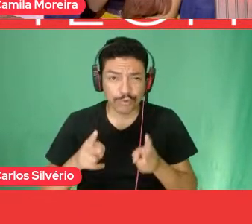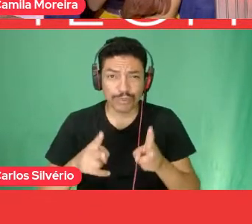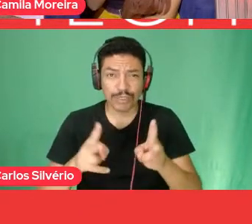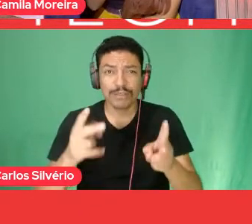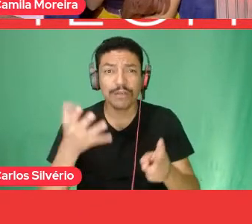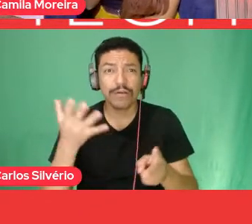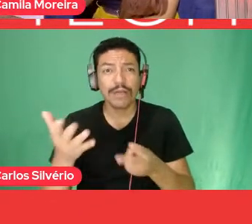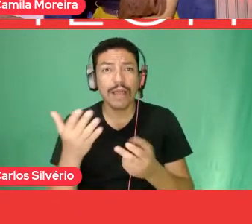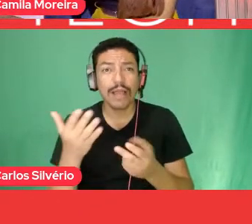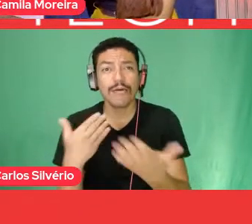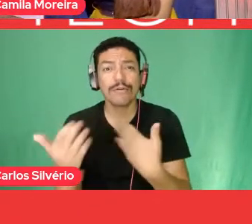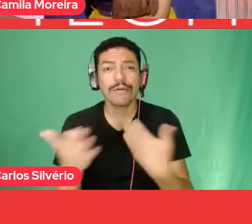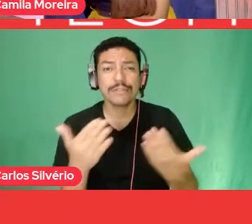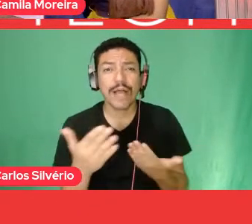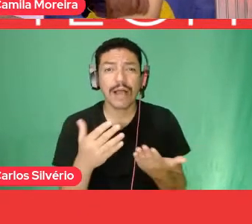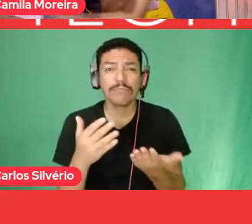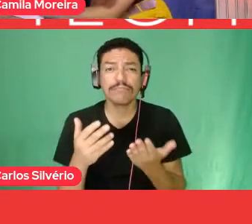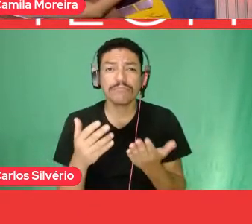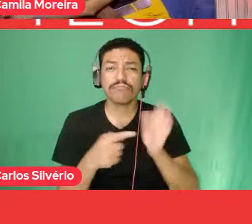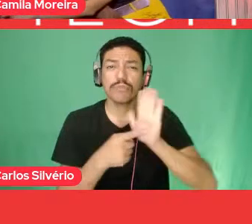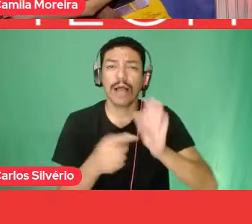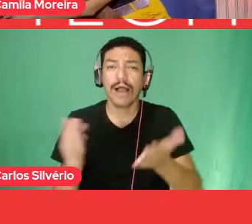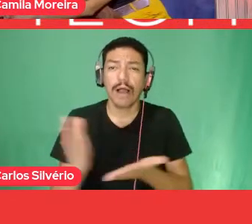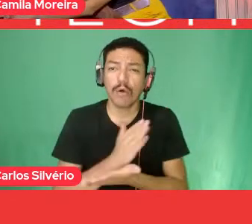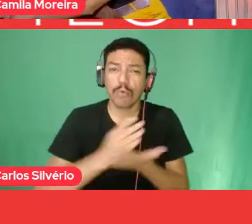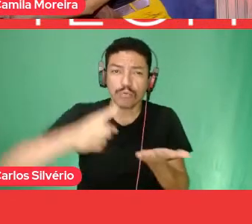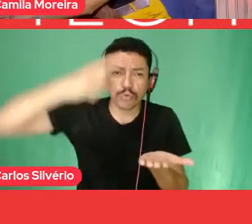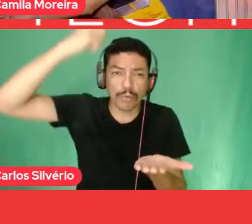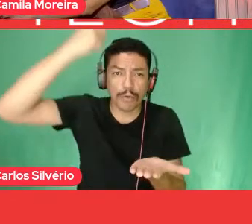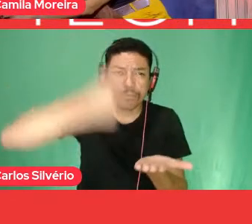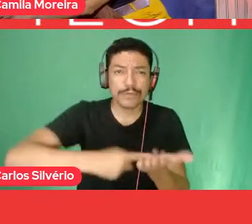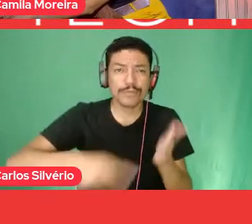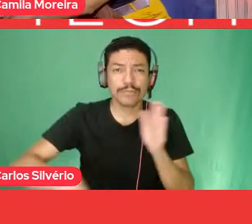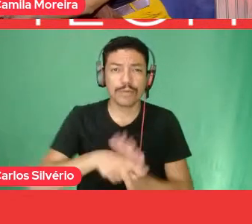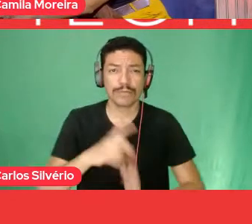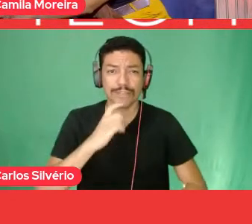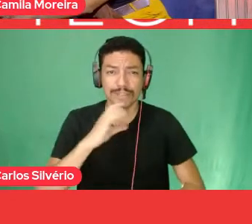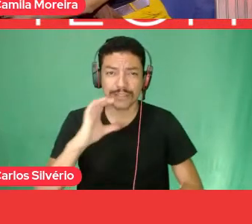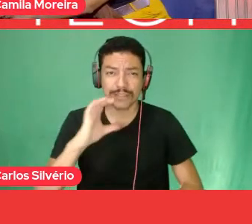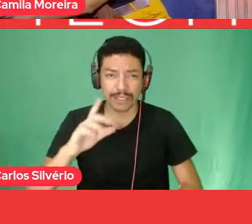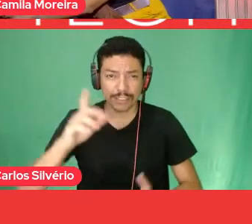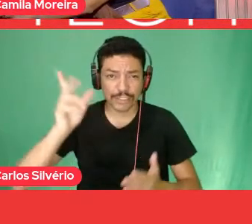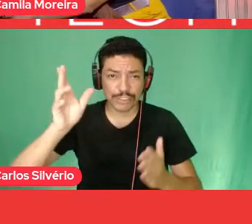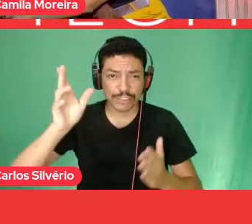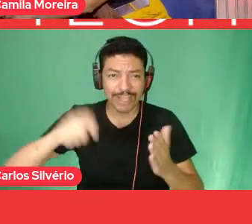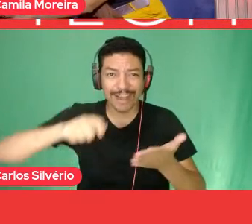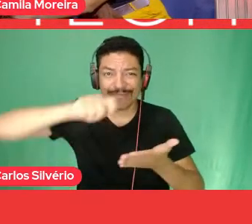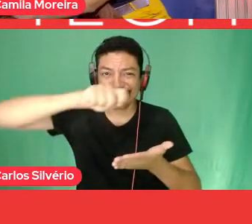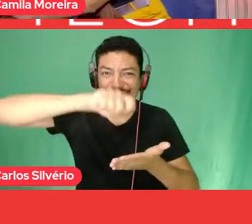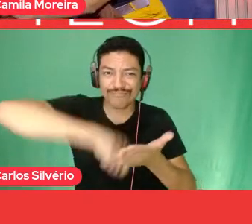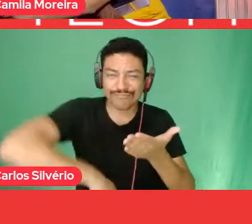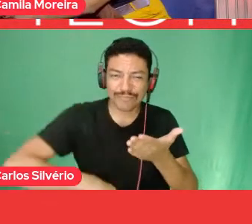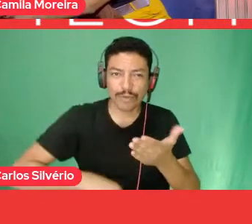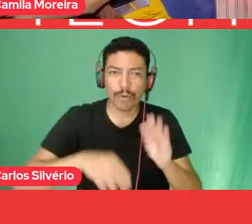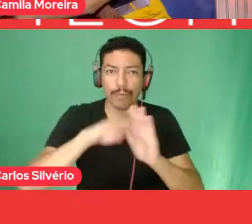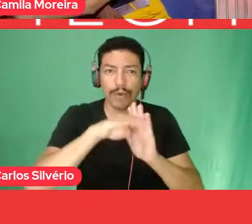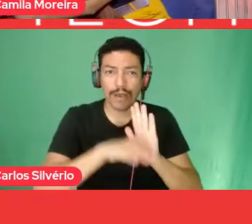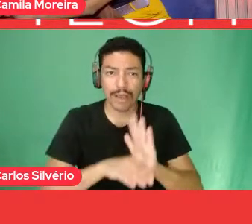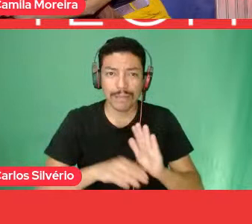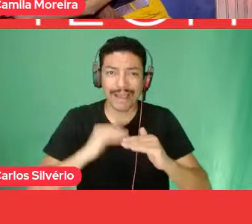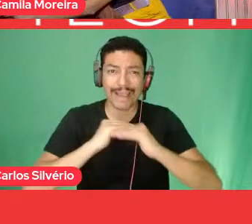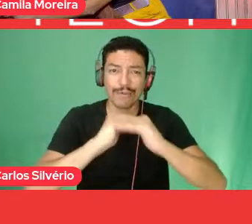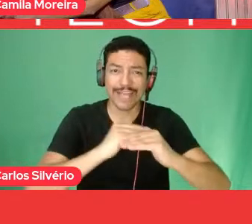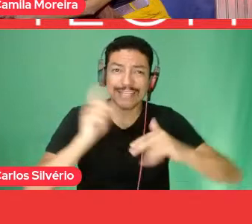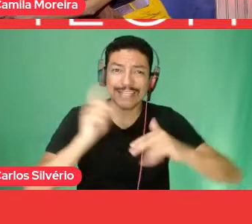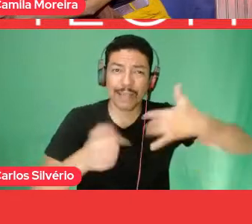pouquinho dos pactos que a CIT tem assinado. Né? Então, a gente assinou aqui o pacto sobre Programa Equidade é Prioridade,